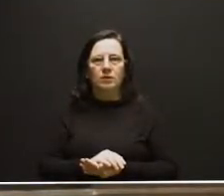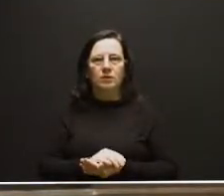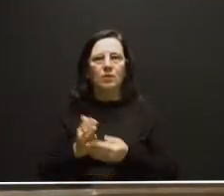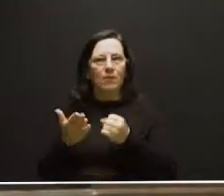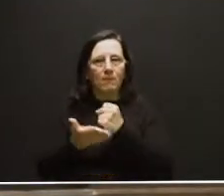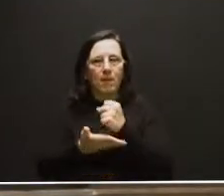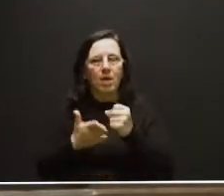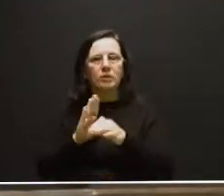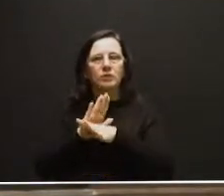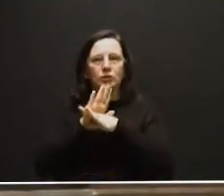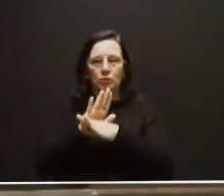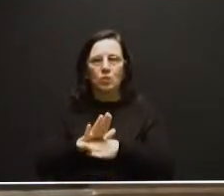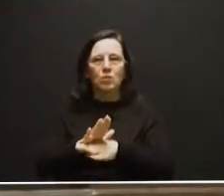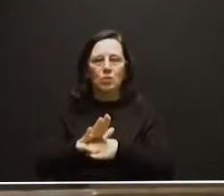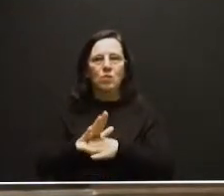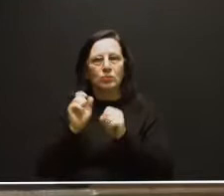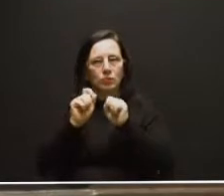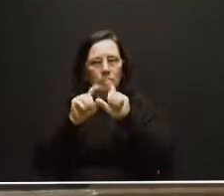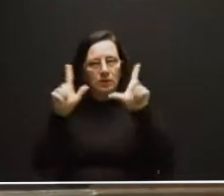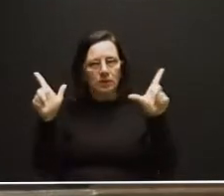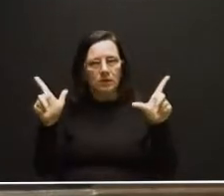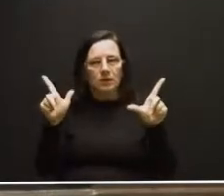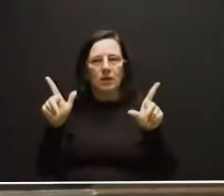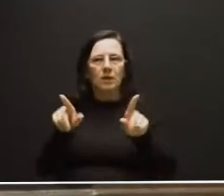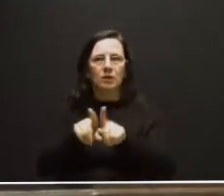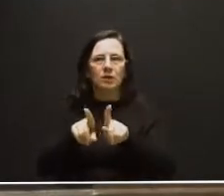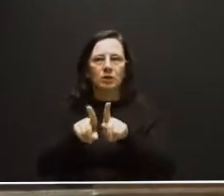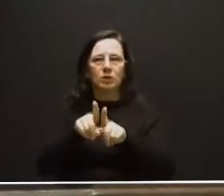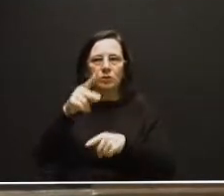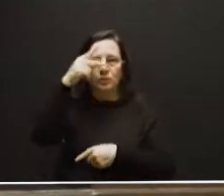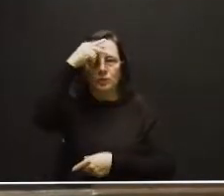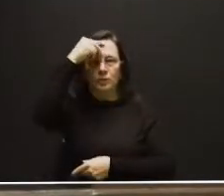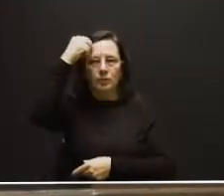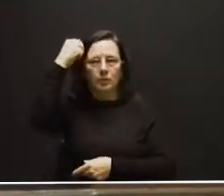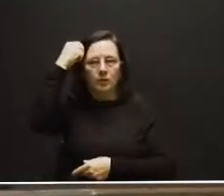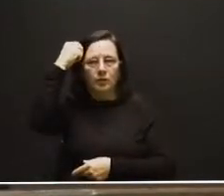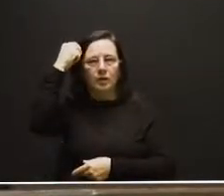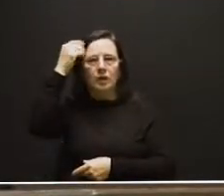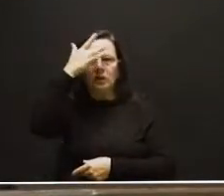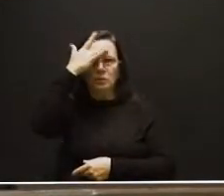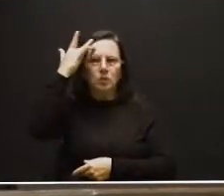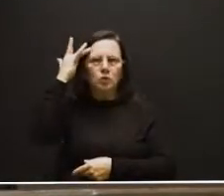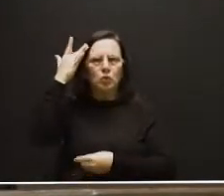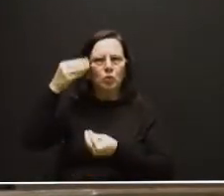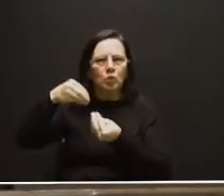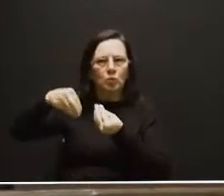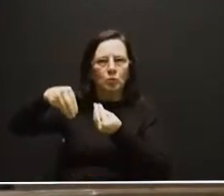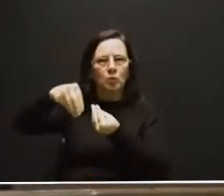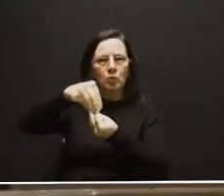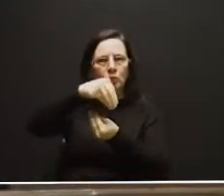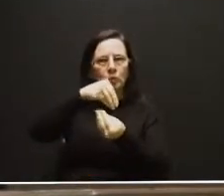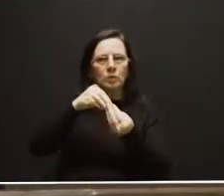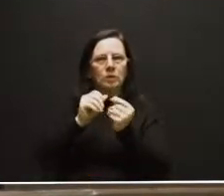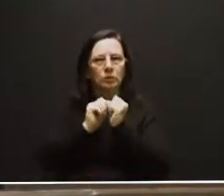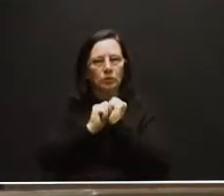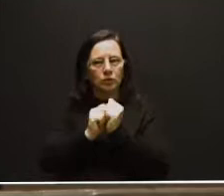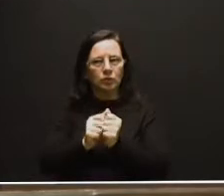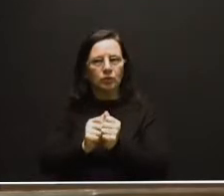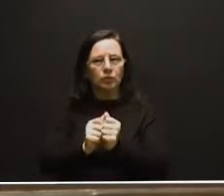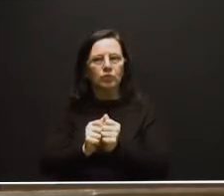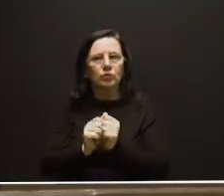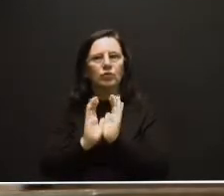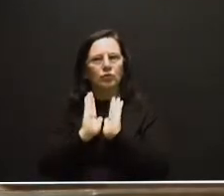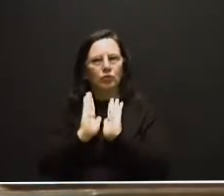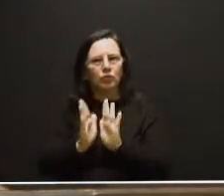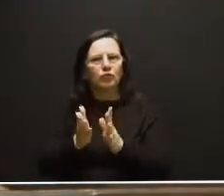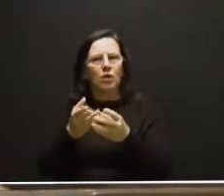ex-presidente alertá o prefeito nas pessoas que o cercam eu já tinha feito